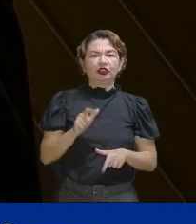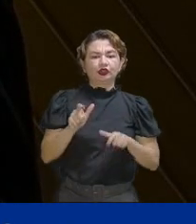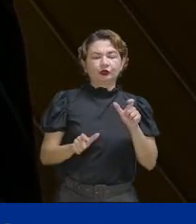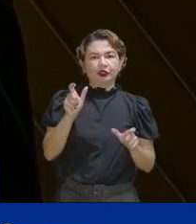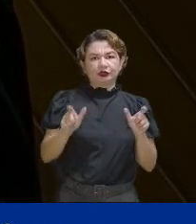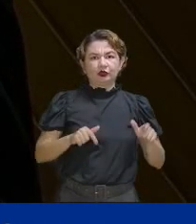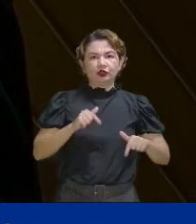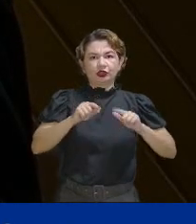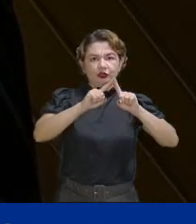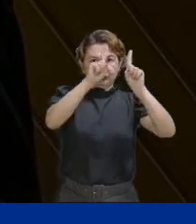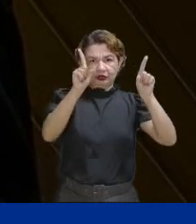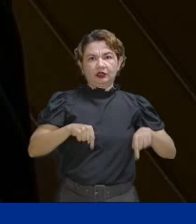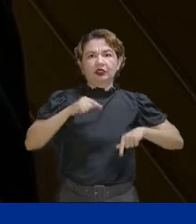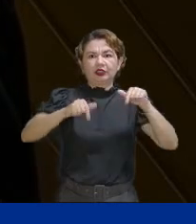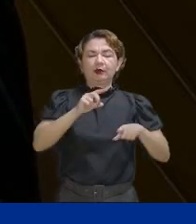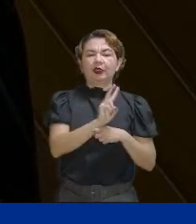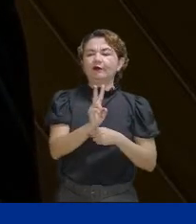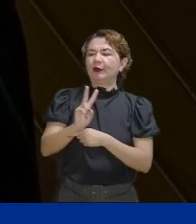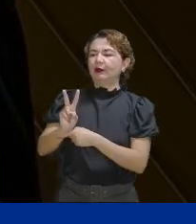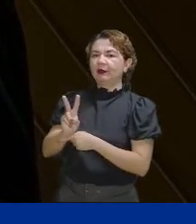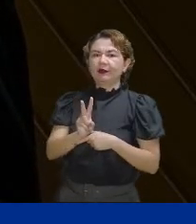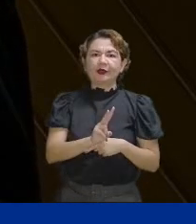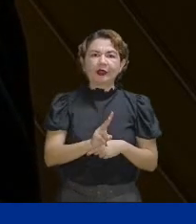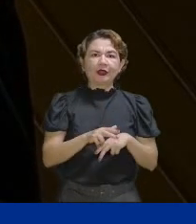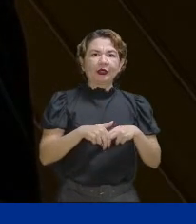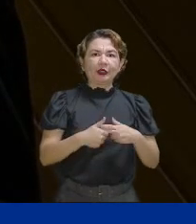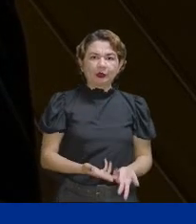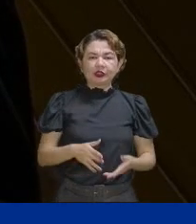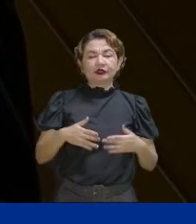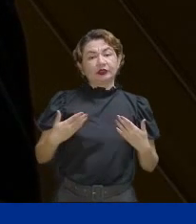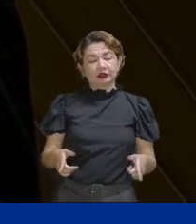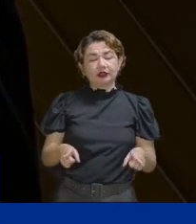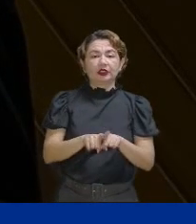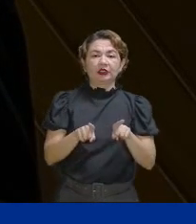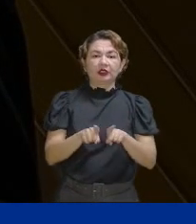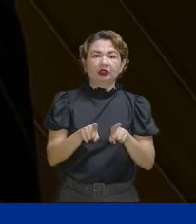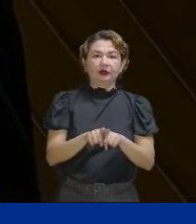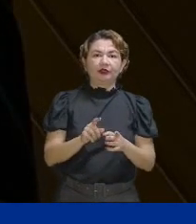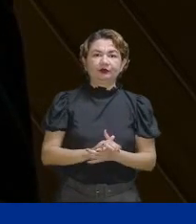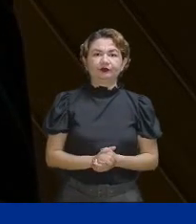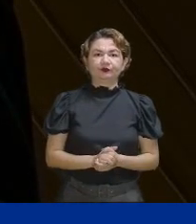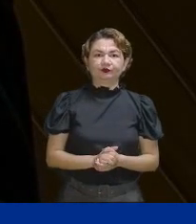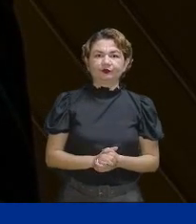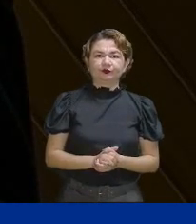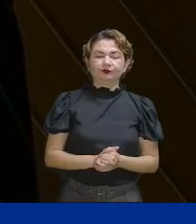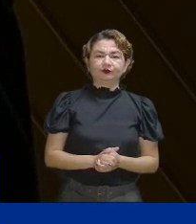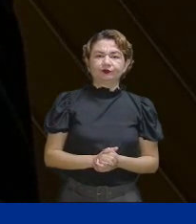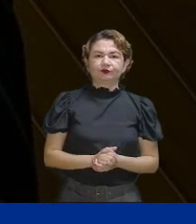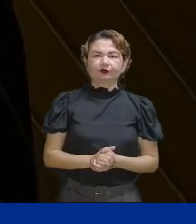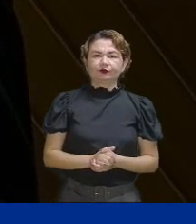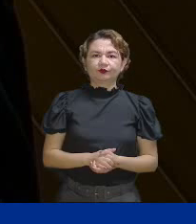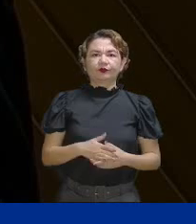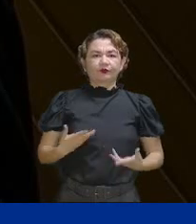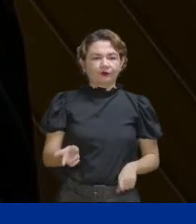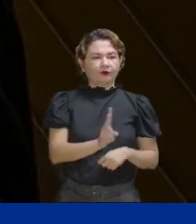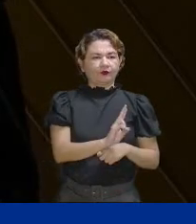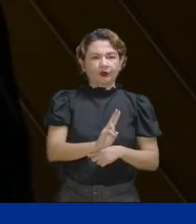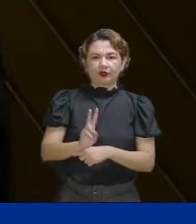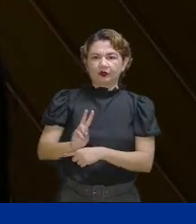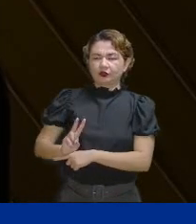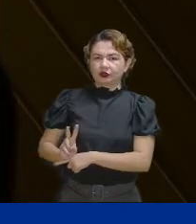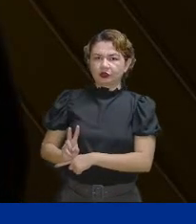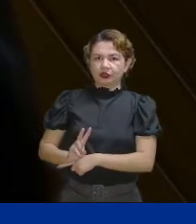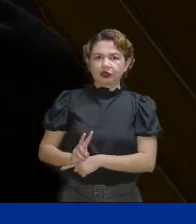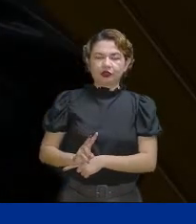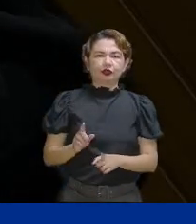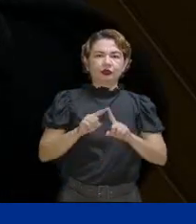públicos que estavam em fiscalização. No ponto, não é ocioso destacar que, abro aspas, apesar de o ato de fiscalização